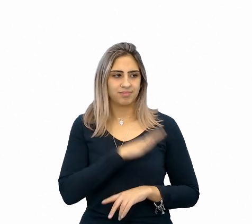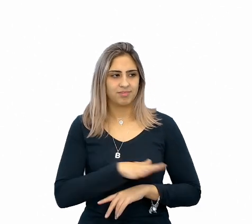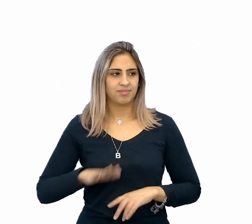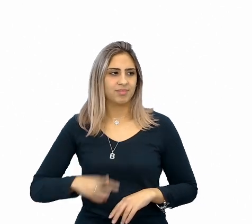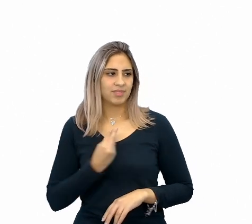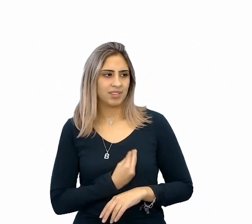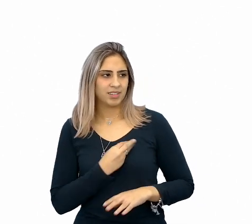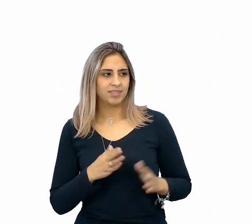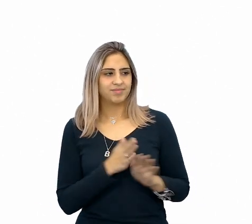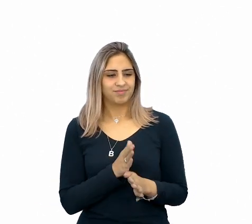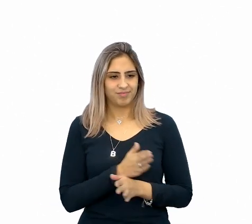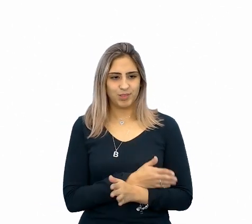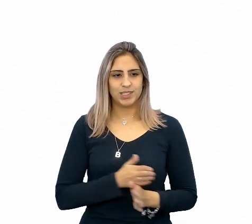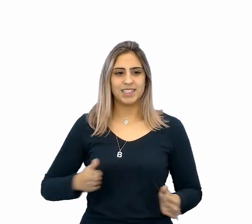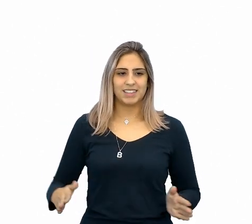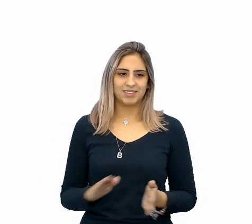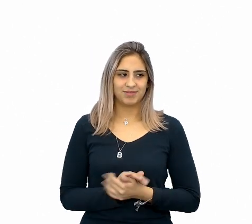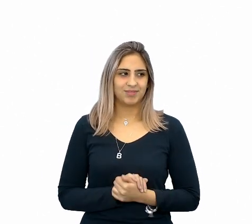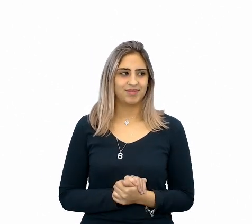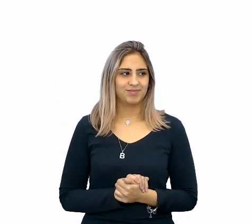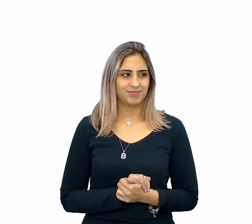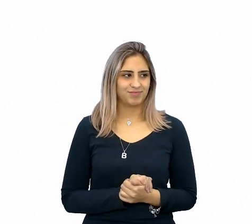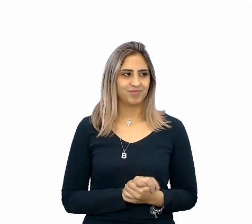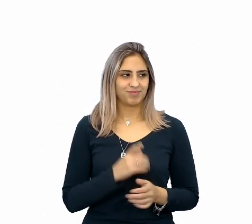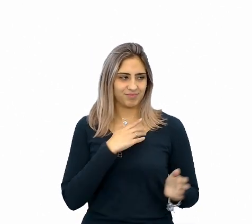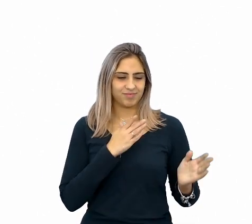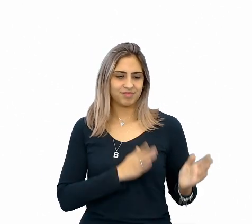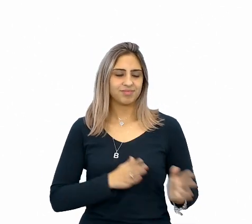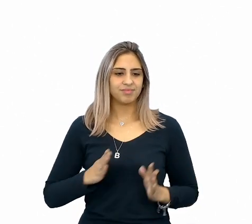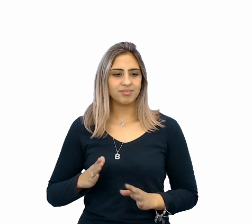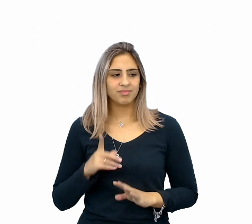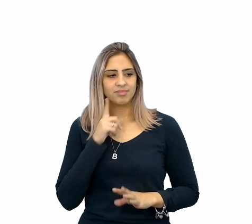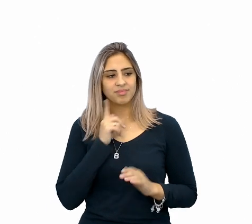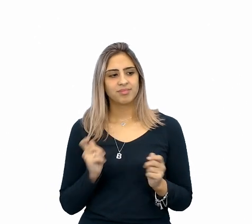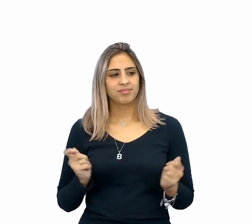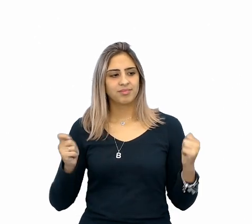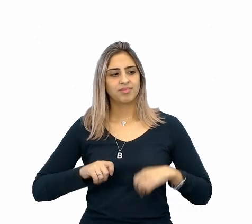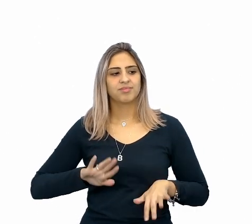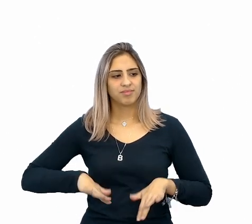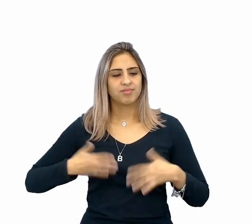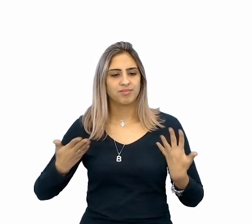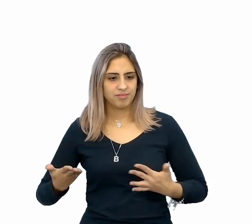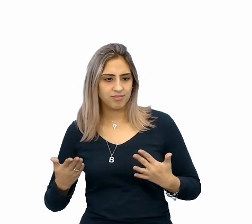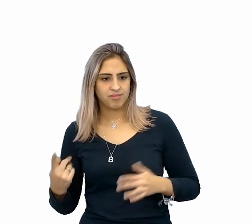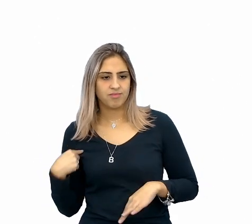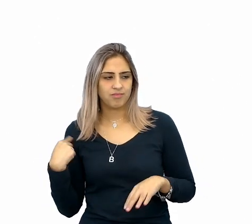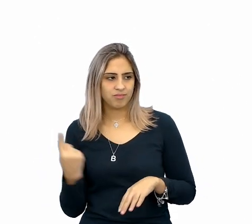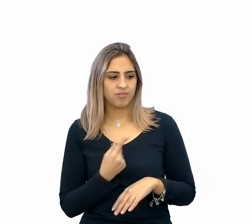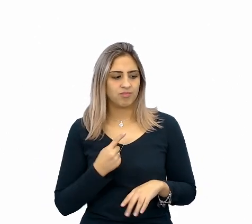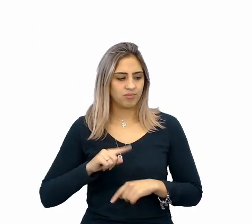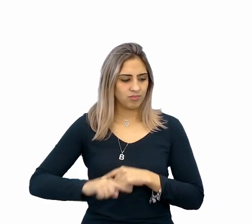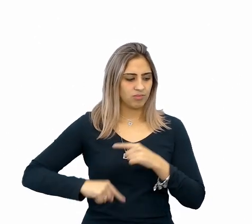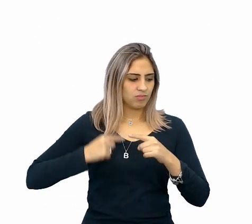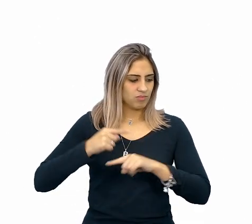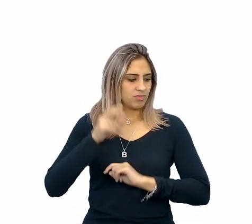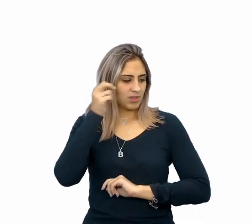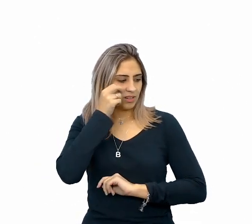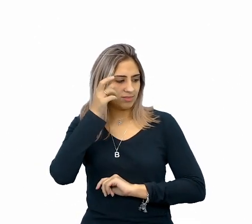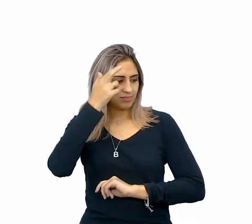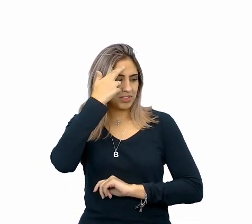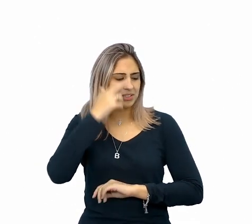da vida. É uma sequência que possibilita, então, né, essa imersão nessa